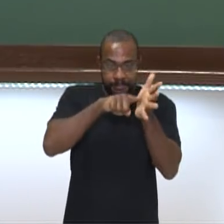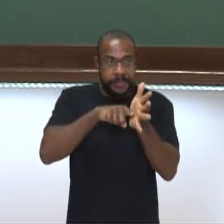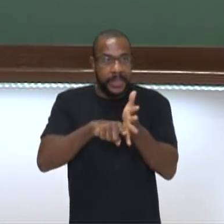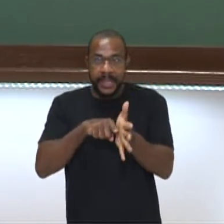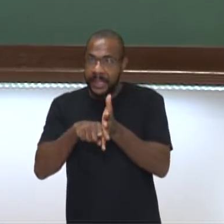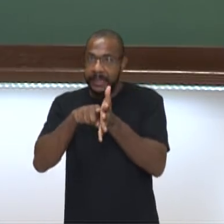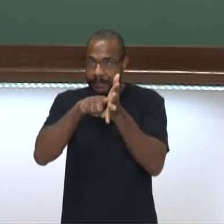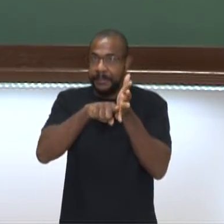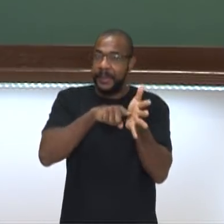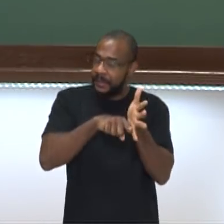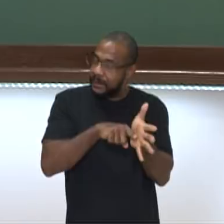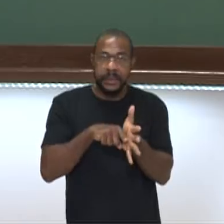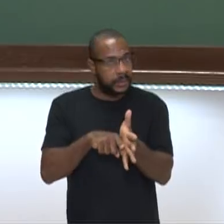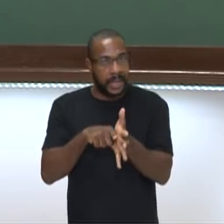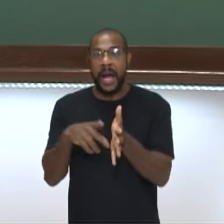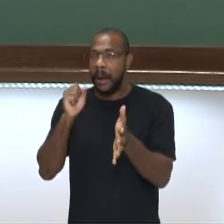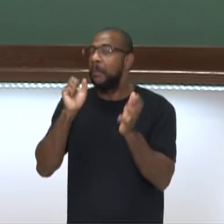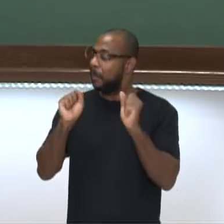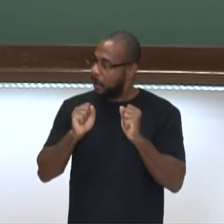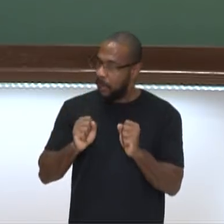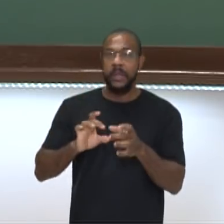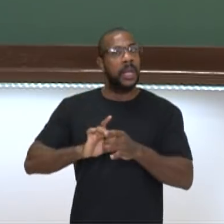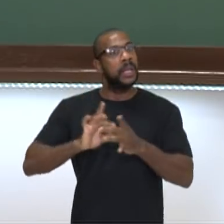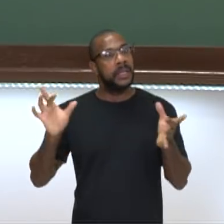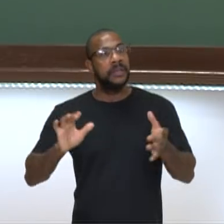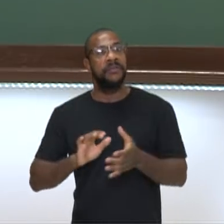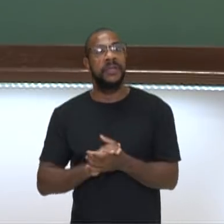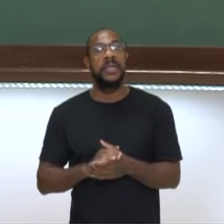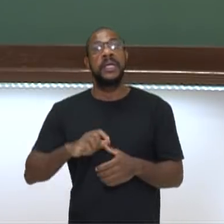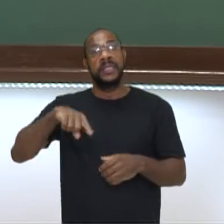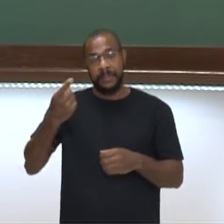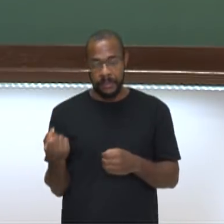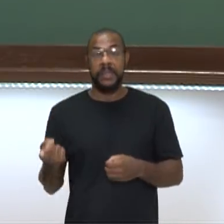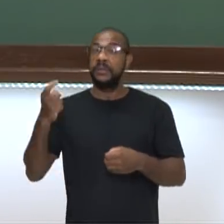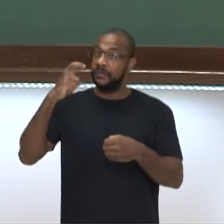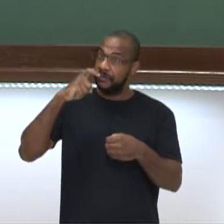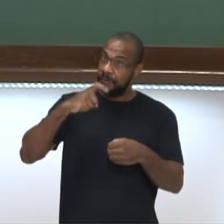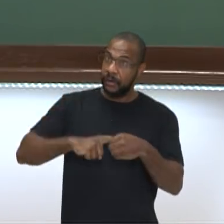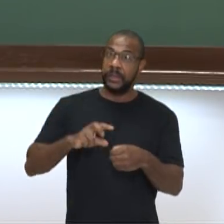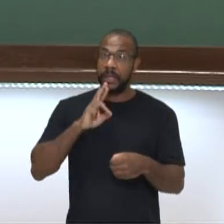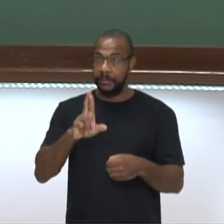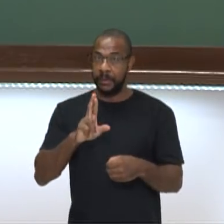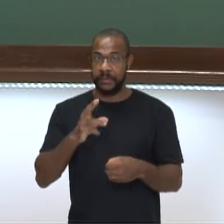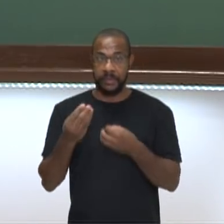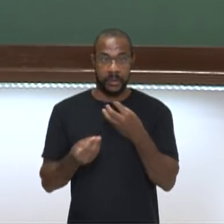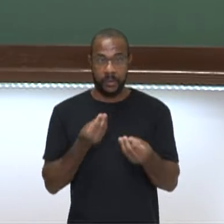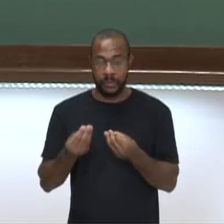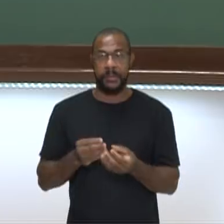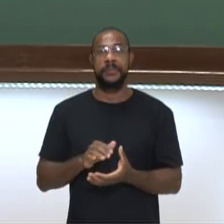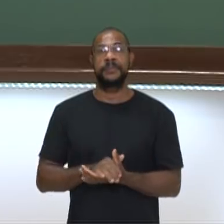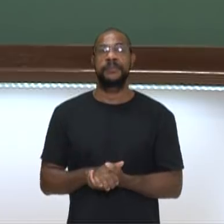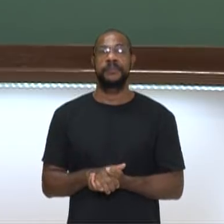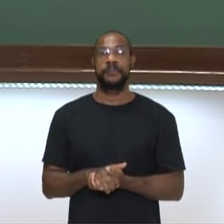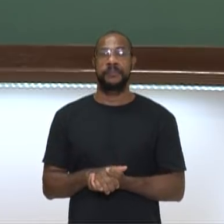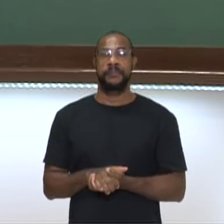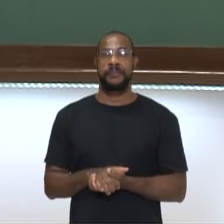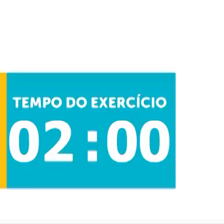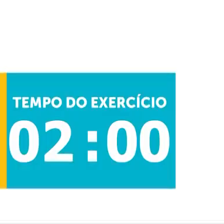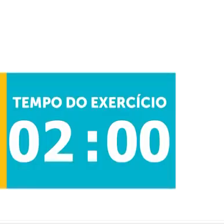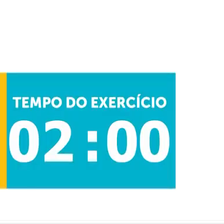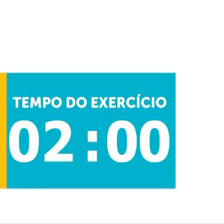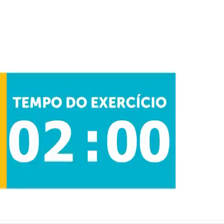e fazer uma consulta, pesquisar um pouco sobre isso. Logo, nós voltamos para corrigir o nosso